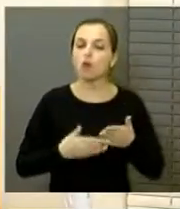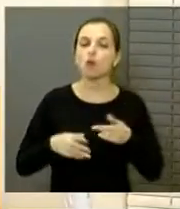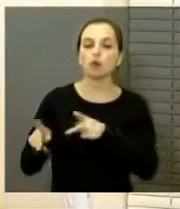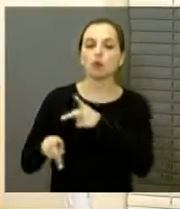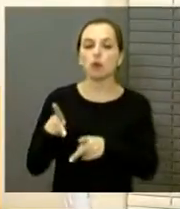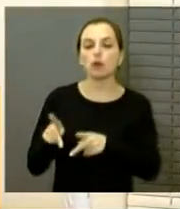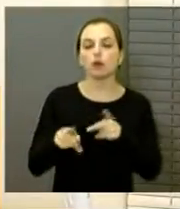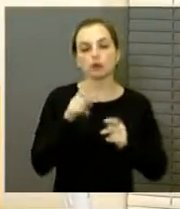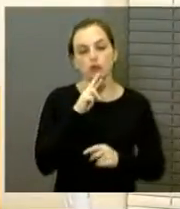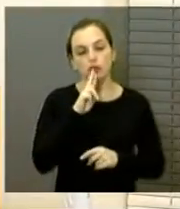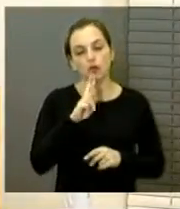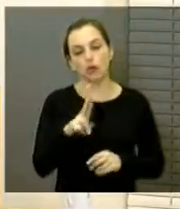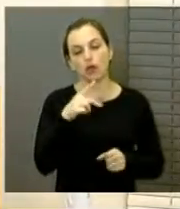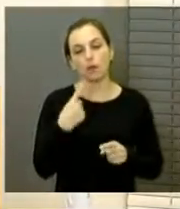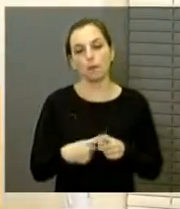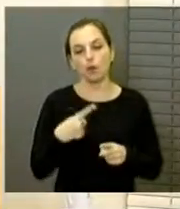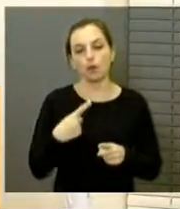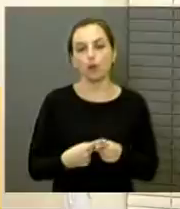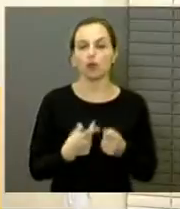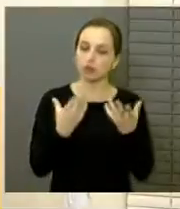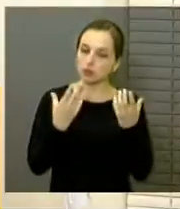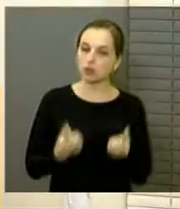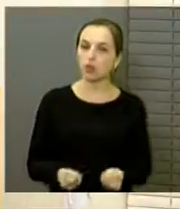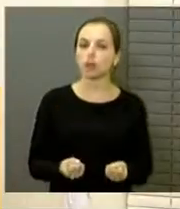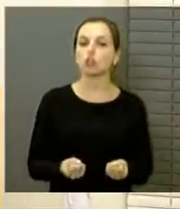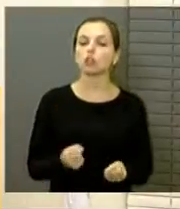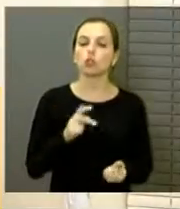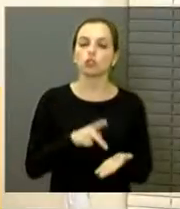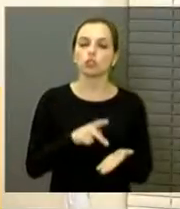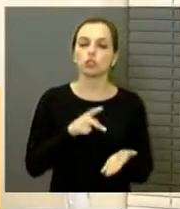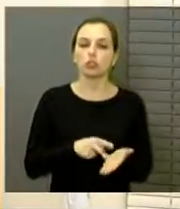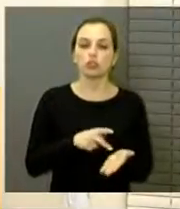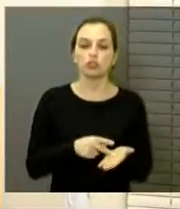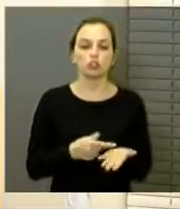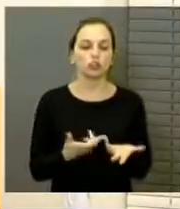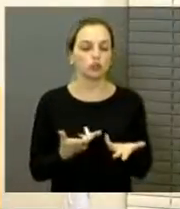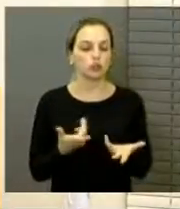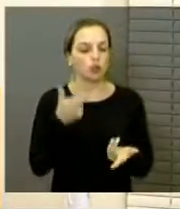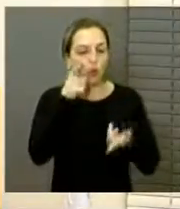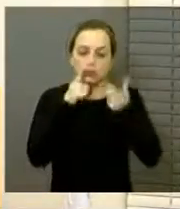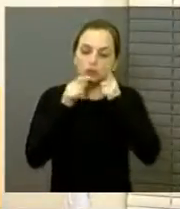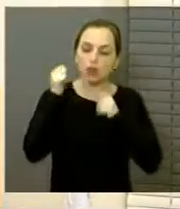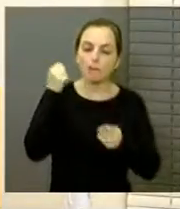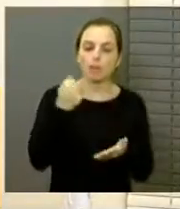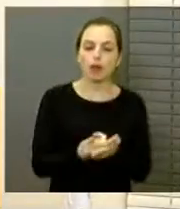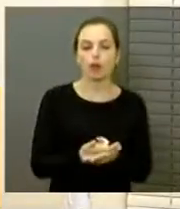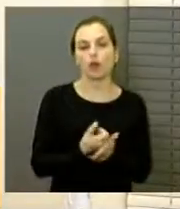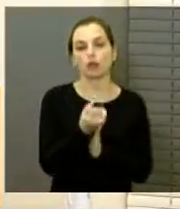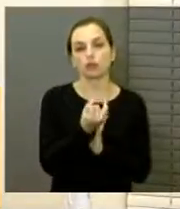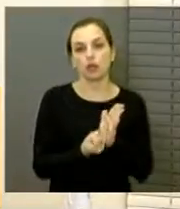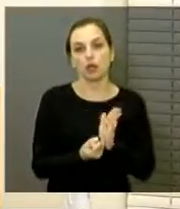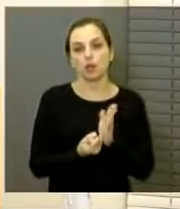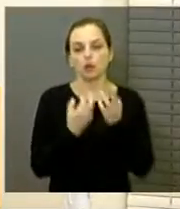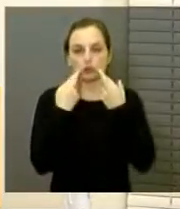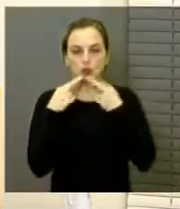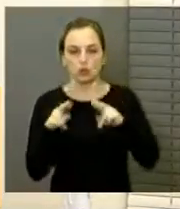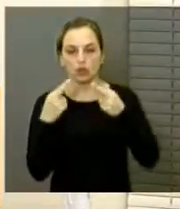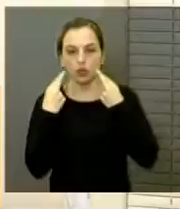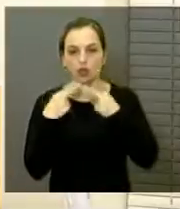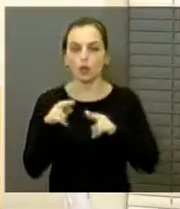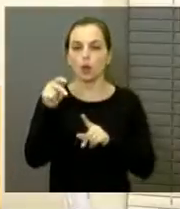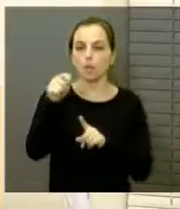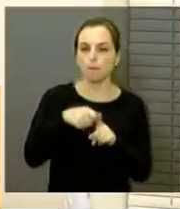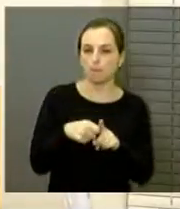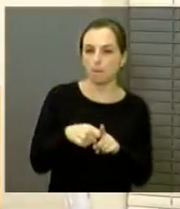dar resposta por que votou favorável. Porque a população, com certeza, não está aguentando mais pagar essa taxa, que reclamação esse mês